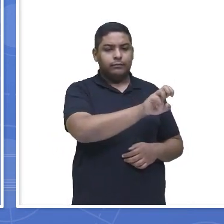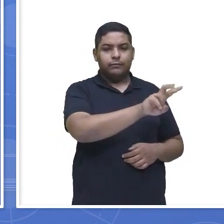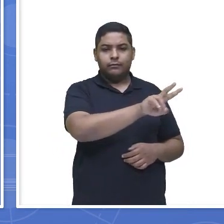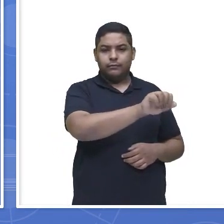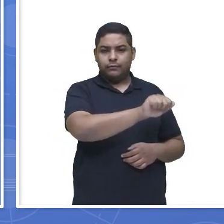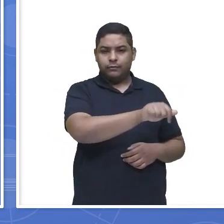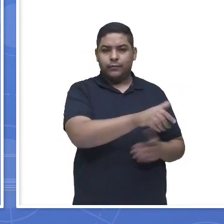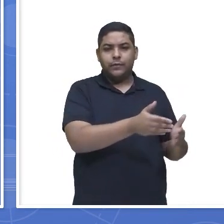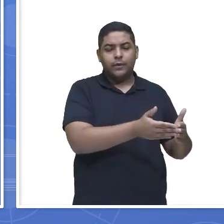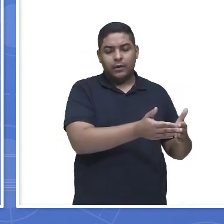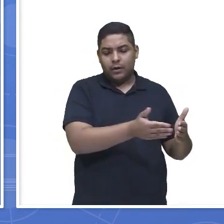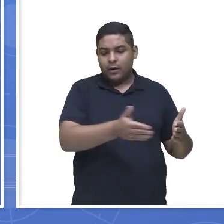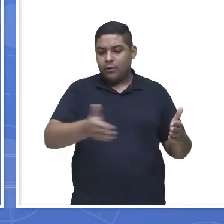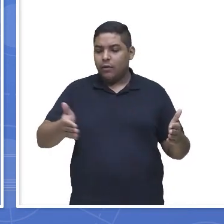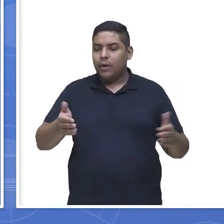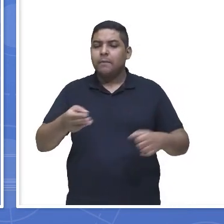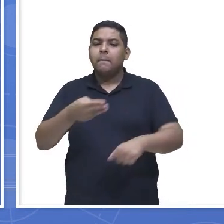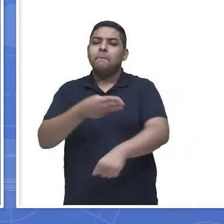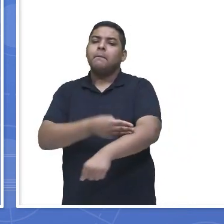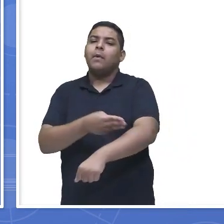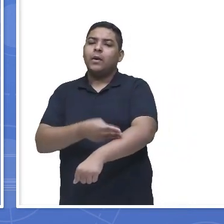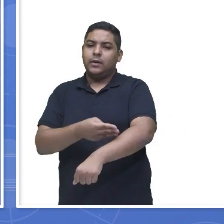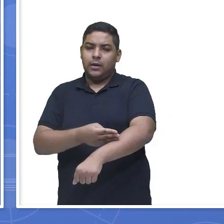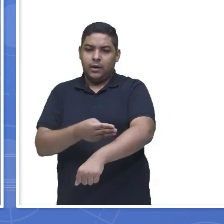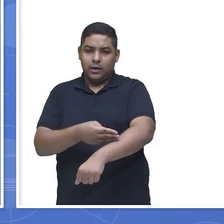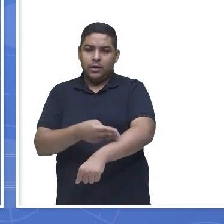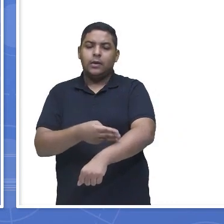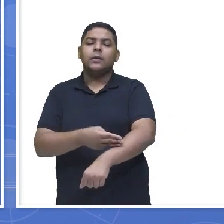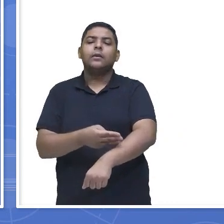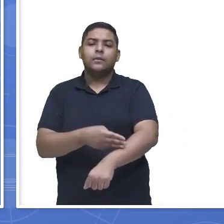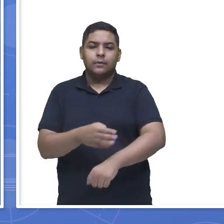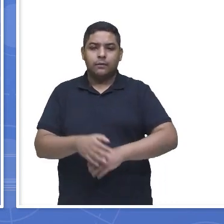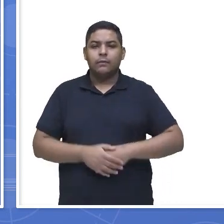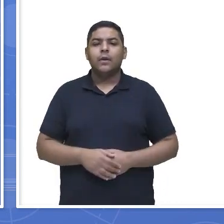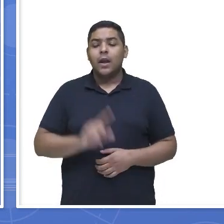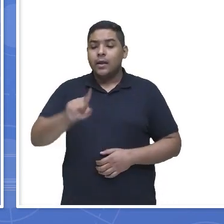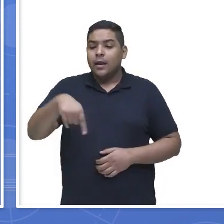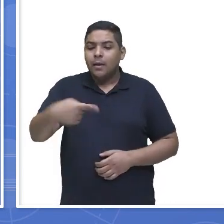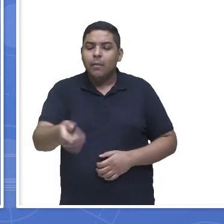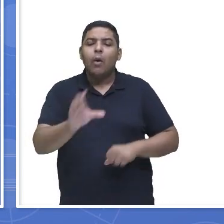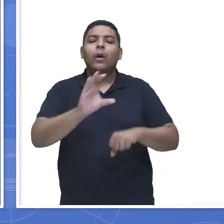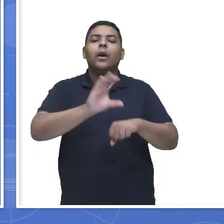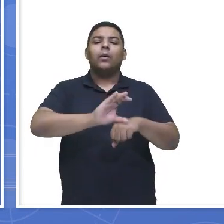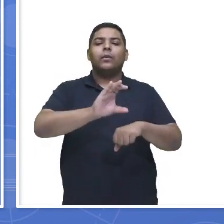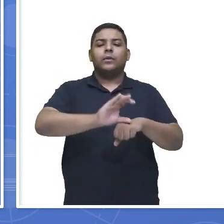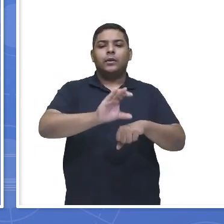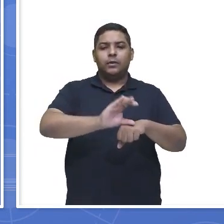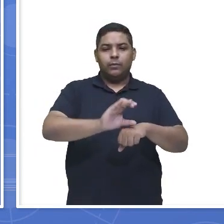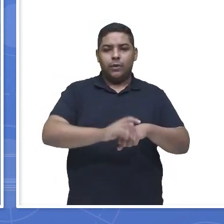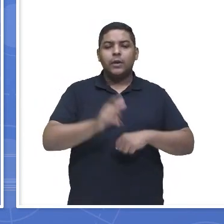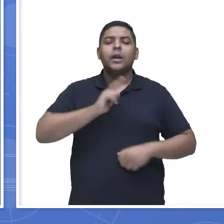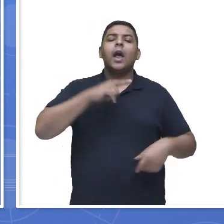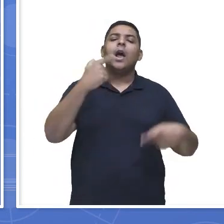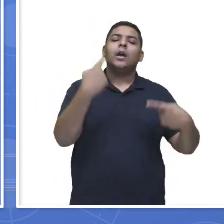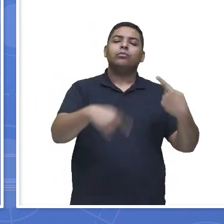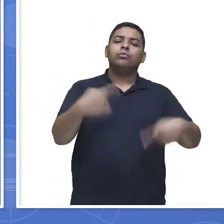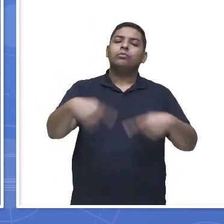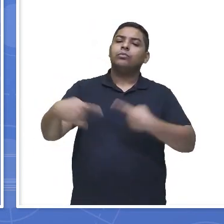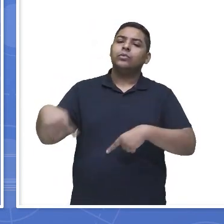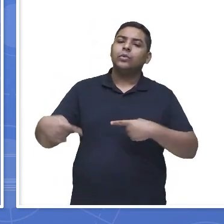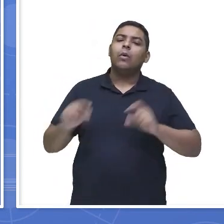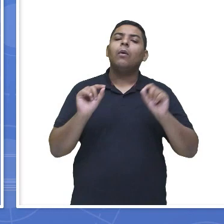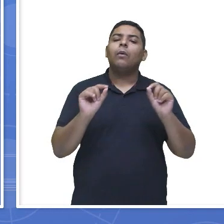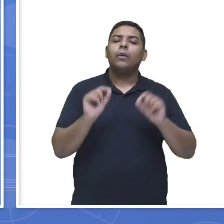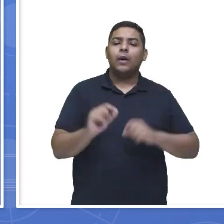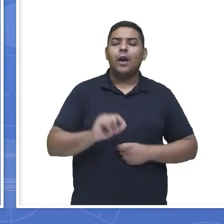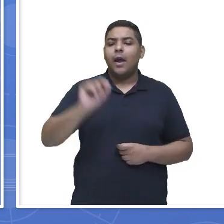moderno e mais tarde, alguns anos mais tarde, o pensamento contemporâneo, aonde se vai ter uma discussão muito grande sobre o que